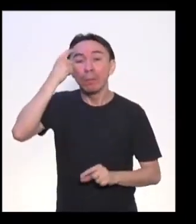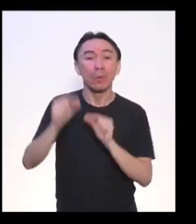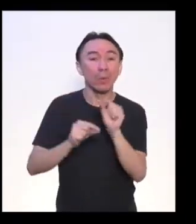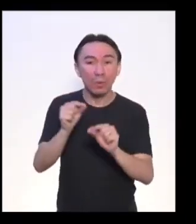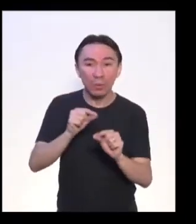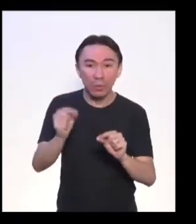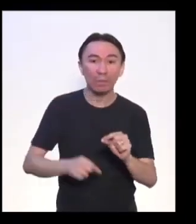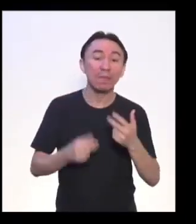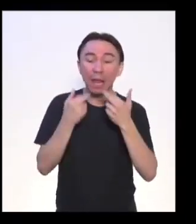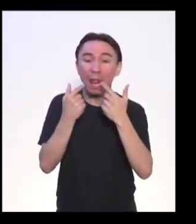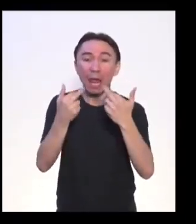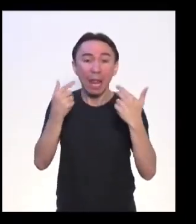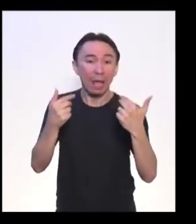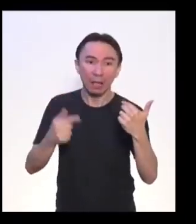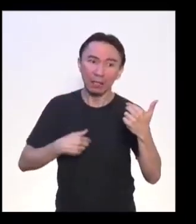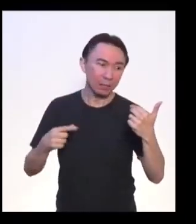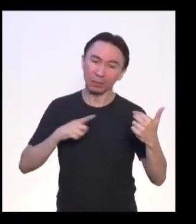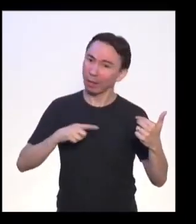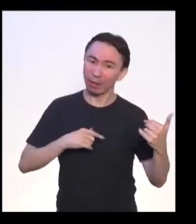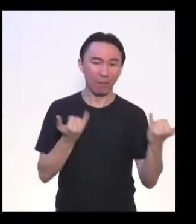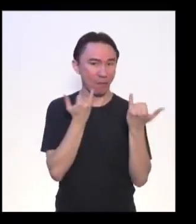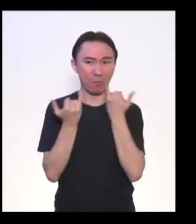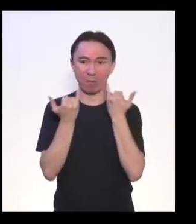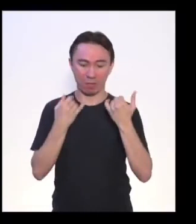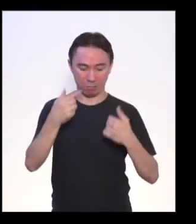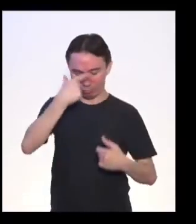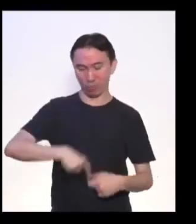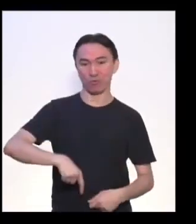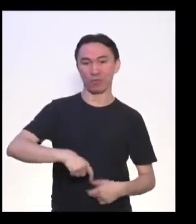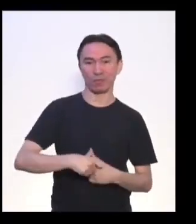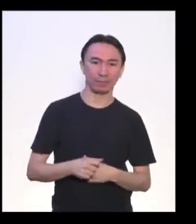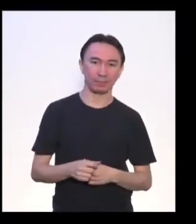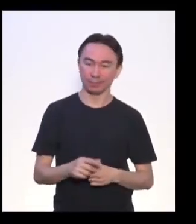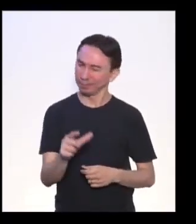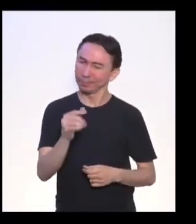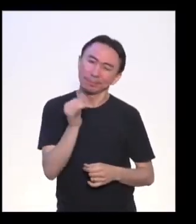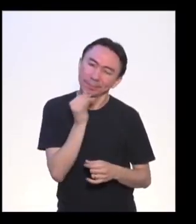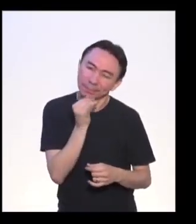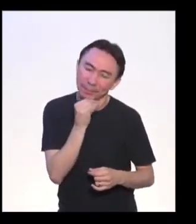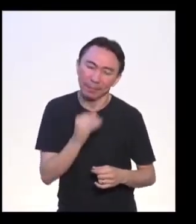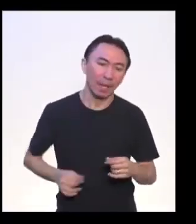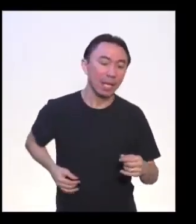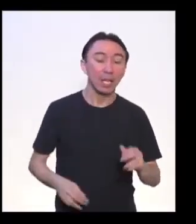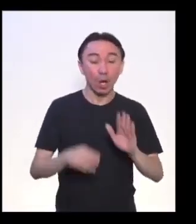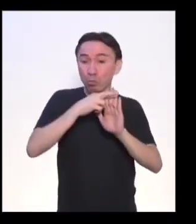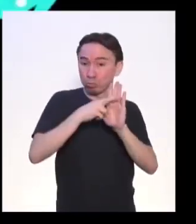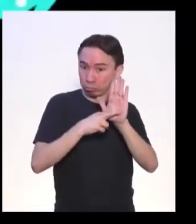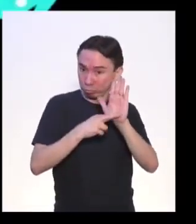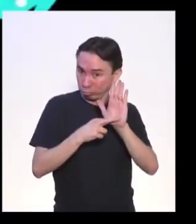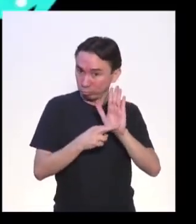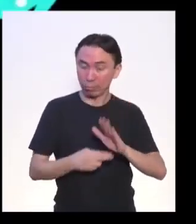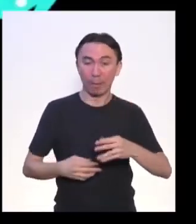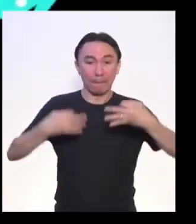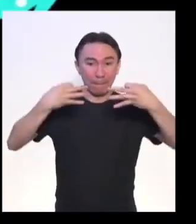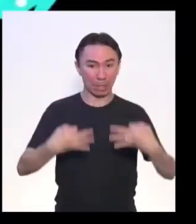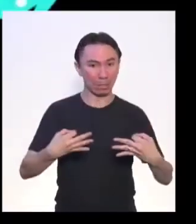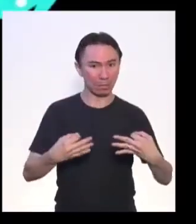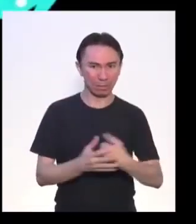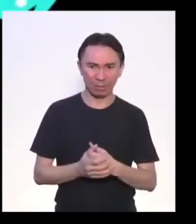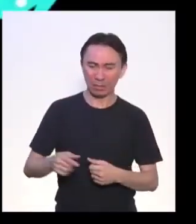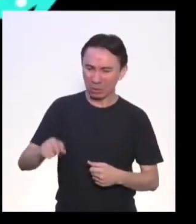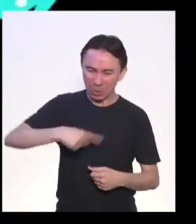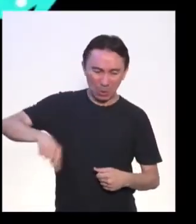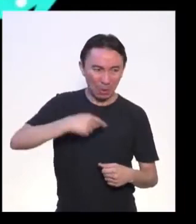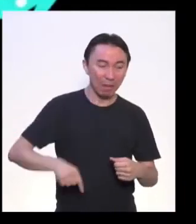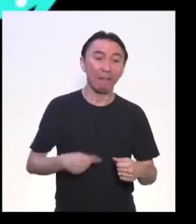carrega informações sobre quem somos. De acordo com as normas padrão da língua, quando é que nós vai não é